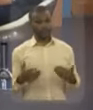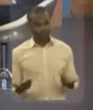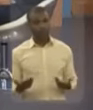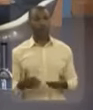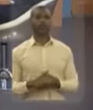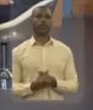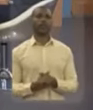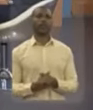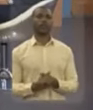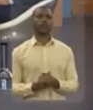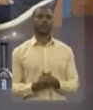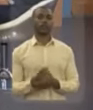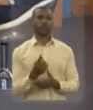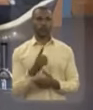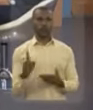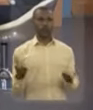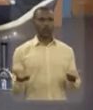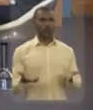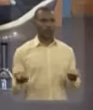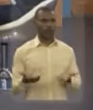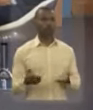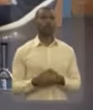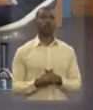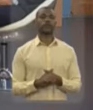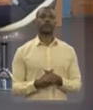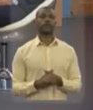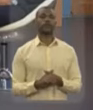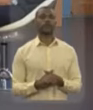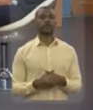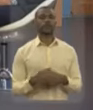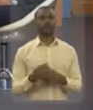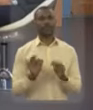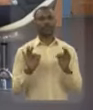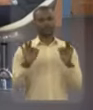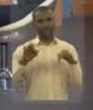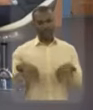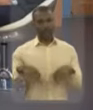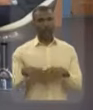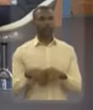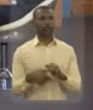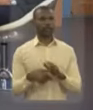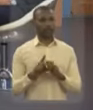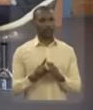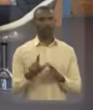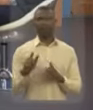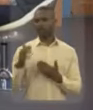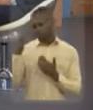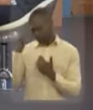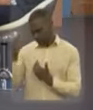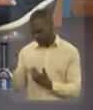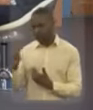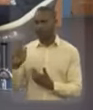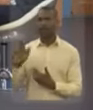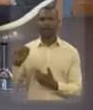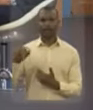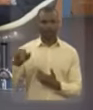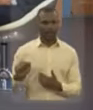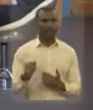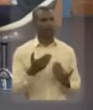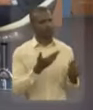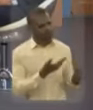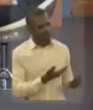dessa rodada essa aqui foi a última rodada agora nós vamos ter um minuto para cada um pra sua consideração final antecipadamente Grand muito obrigado por ter vindo Paul Muito